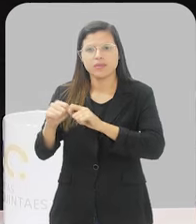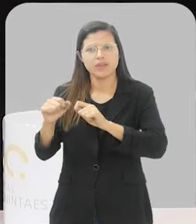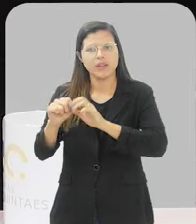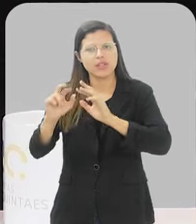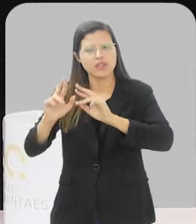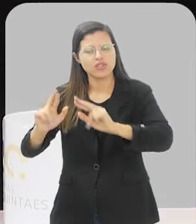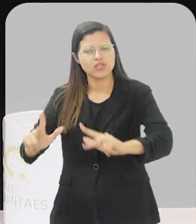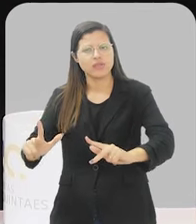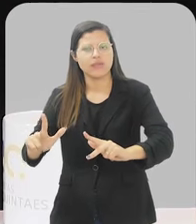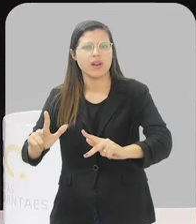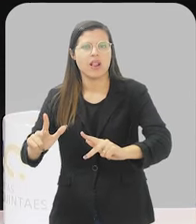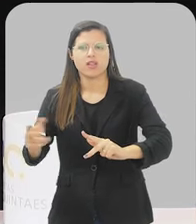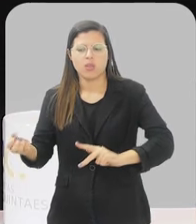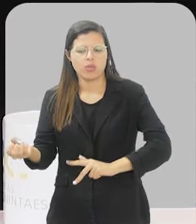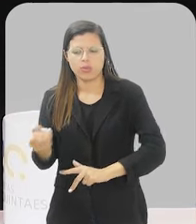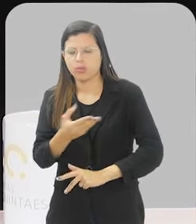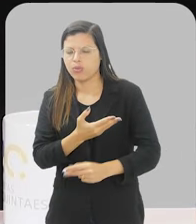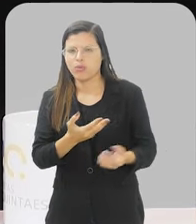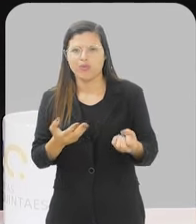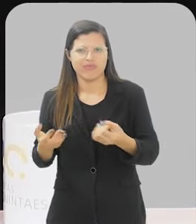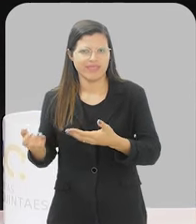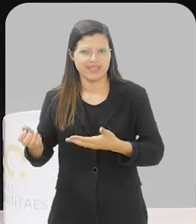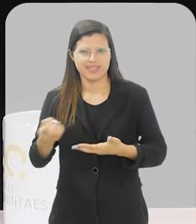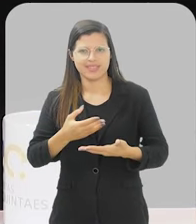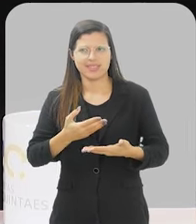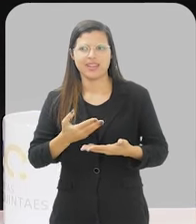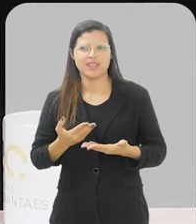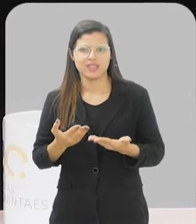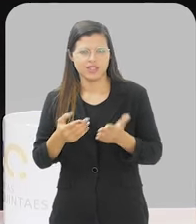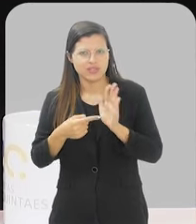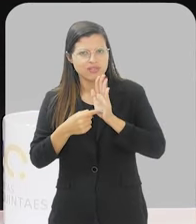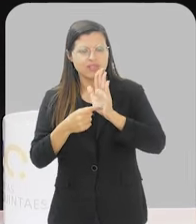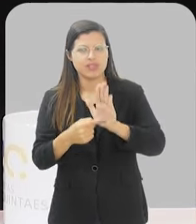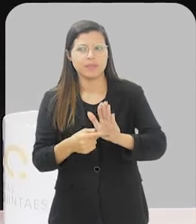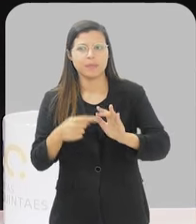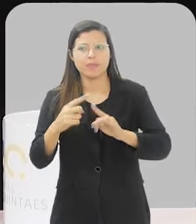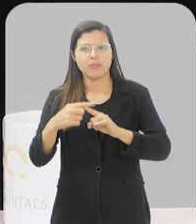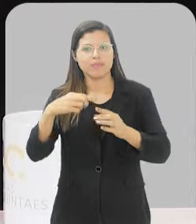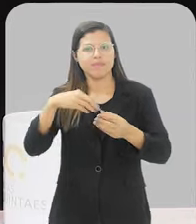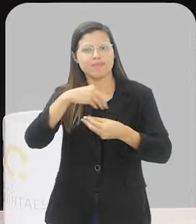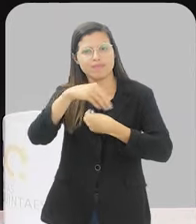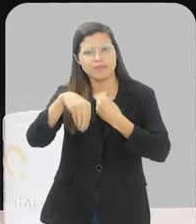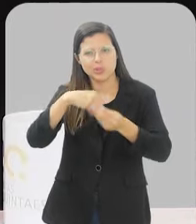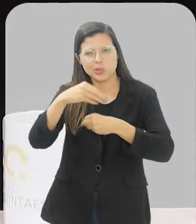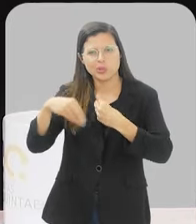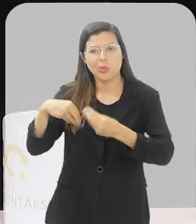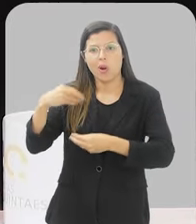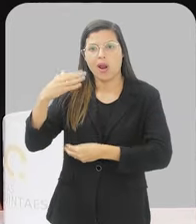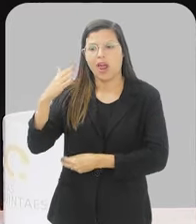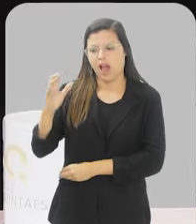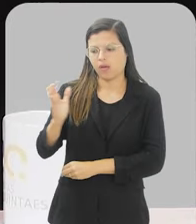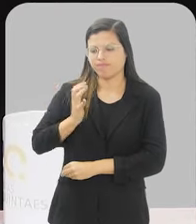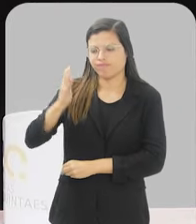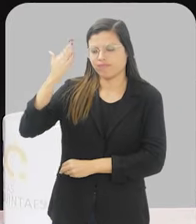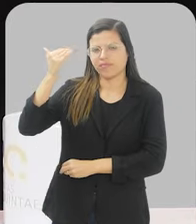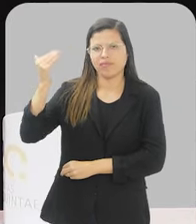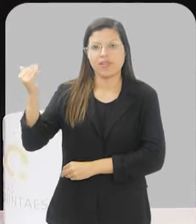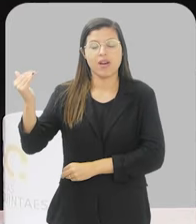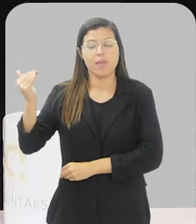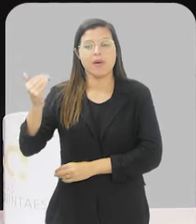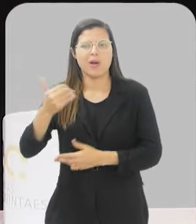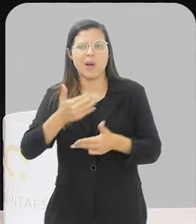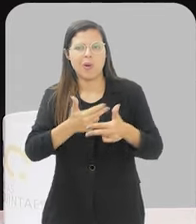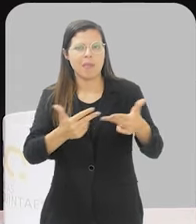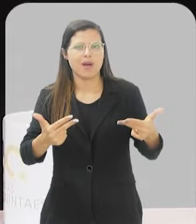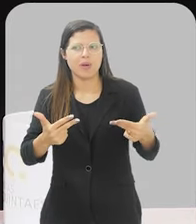a diferença nas novidades de como destaque. Porque ele está misturando o luxo com